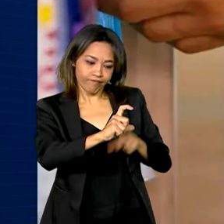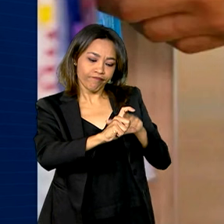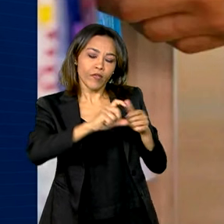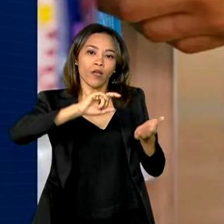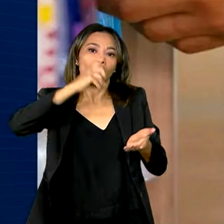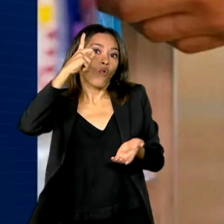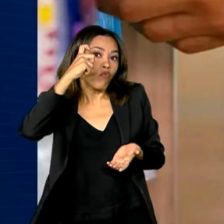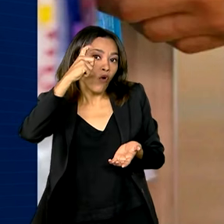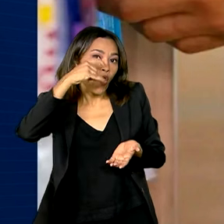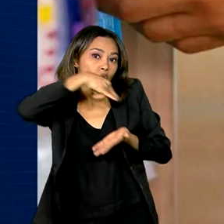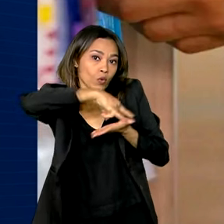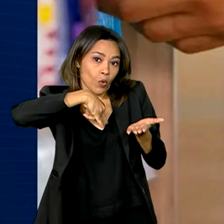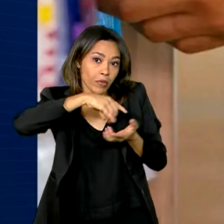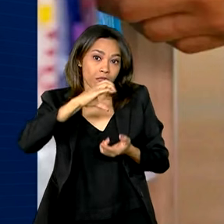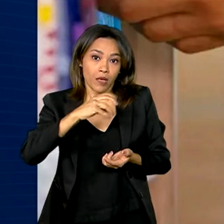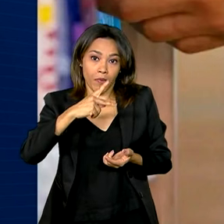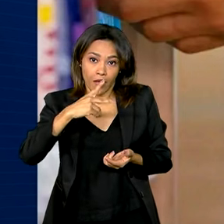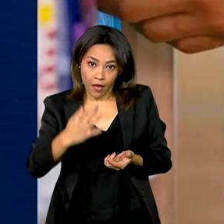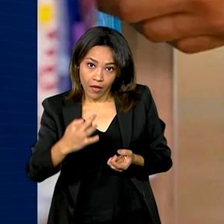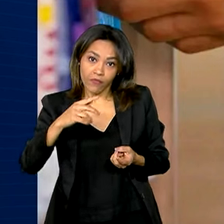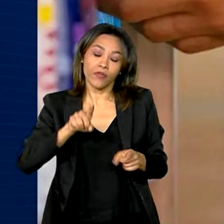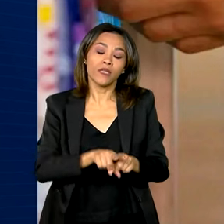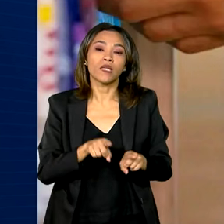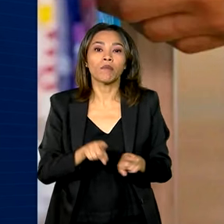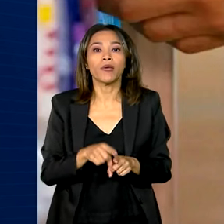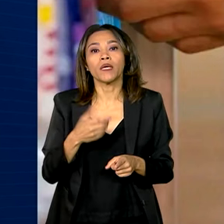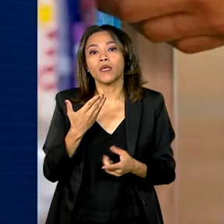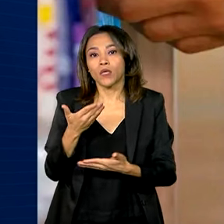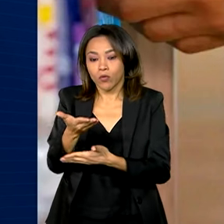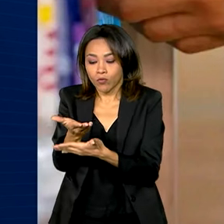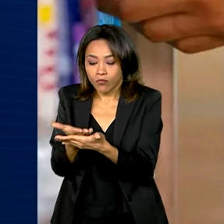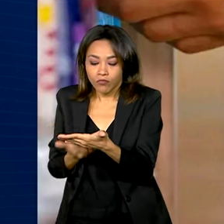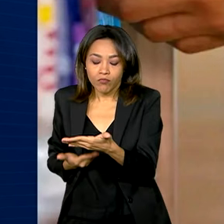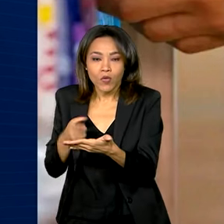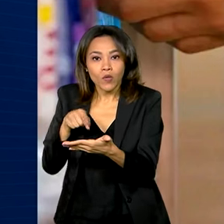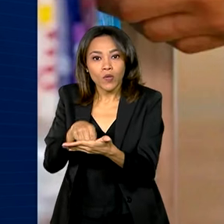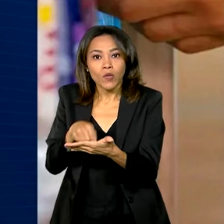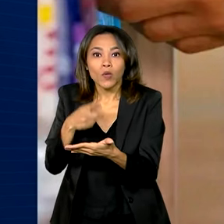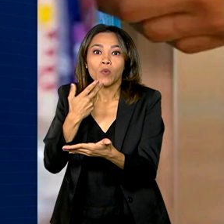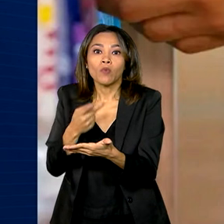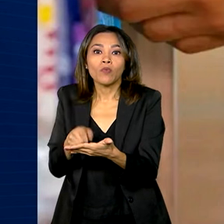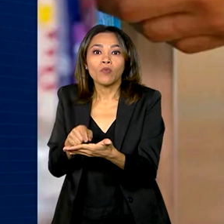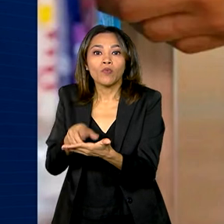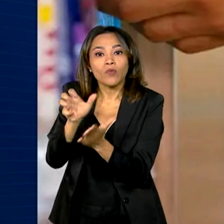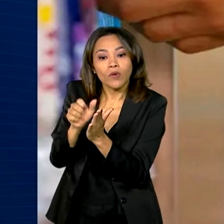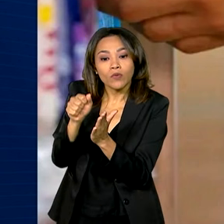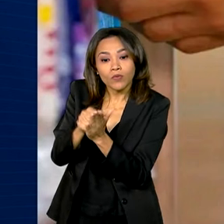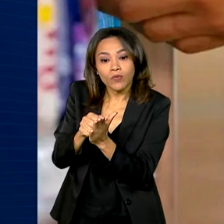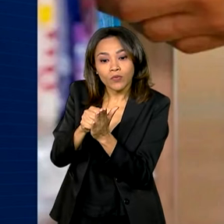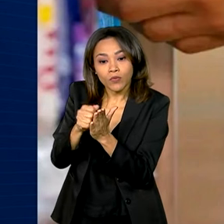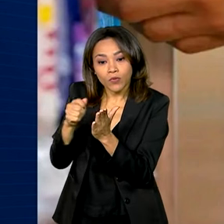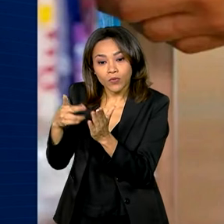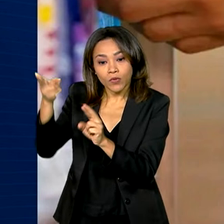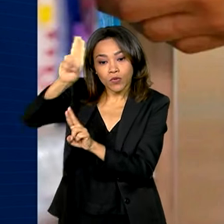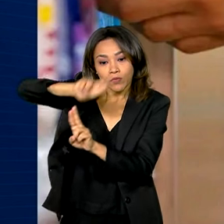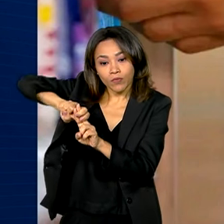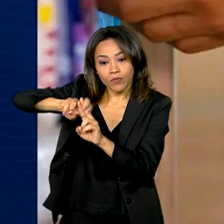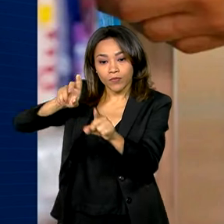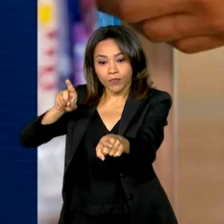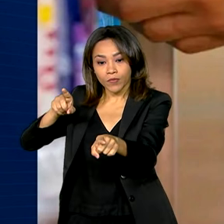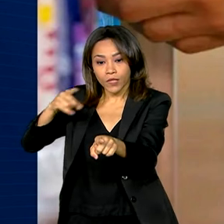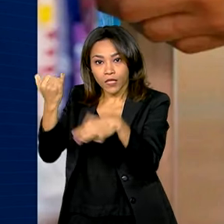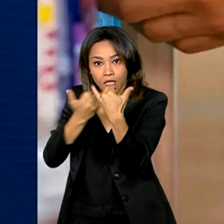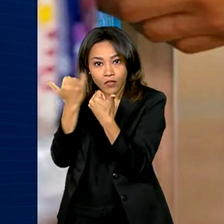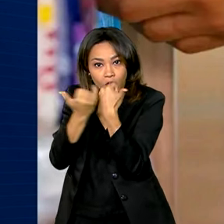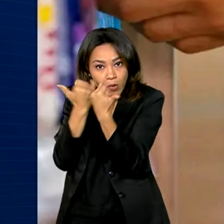com foto, CPF e emitir uma autorização pelo aplicativo Meu SUS Digital, que funciona com as informações